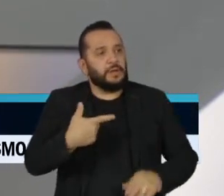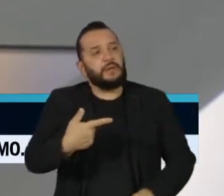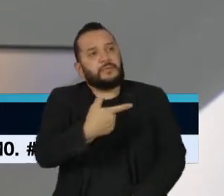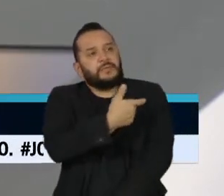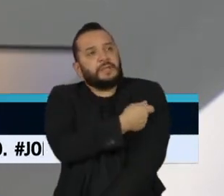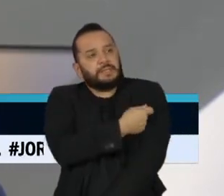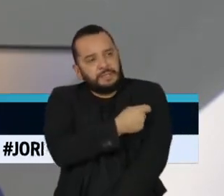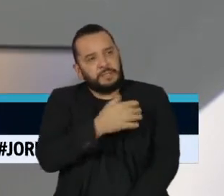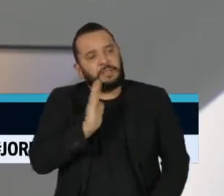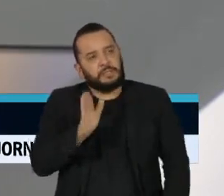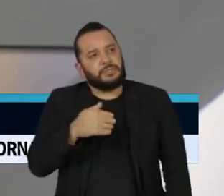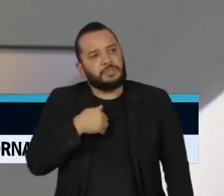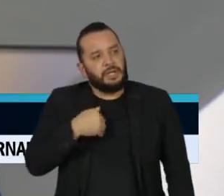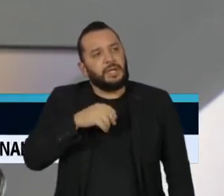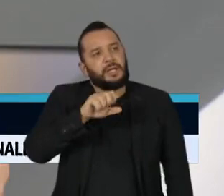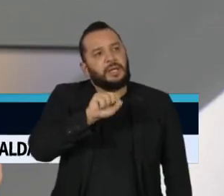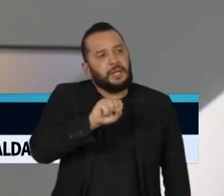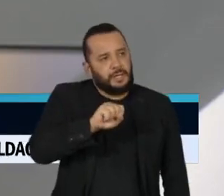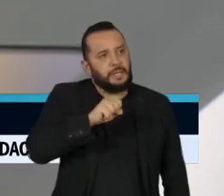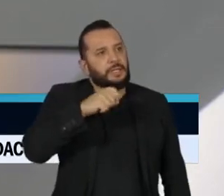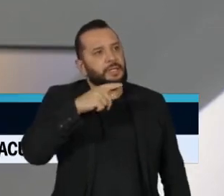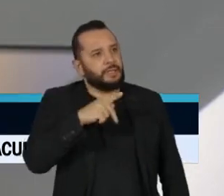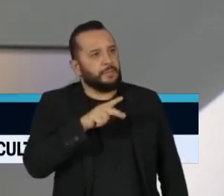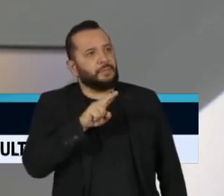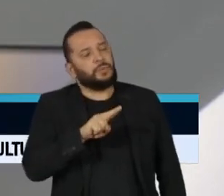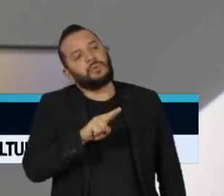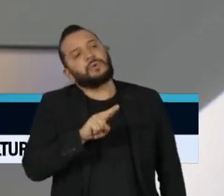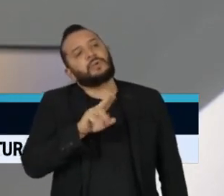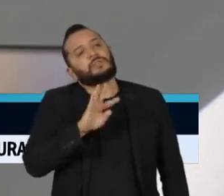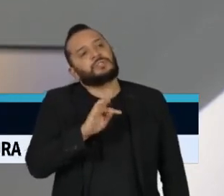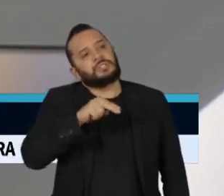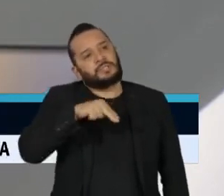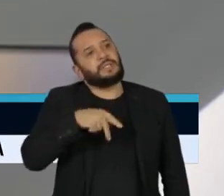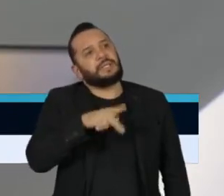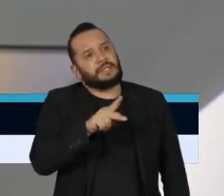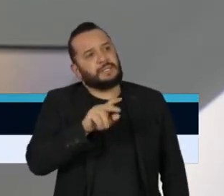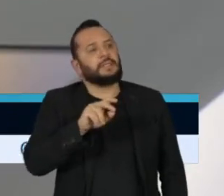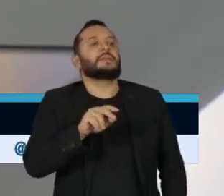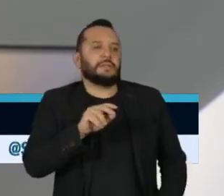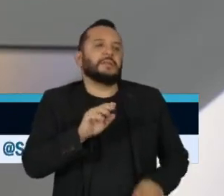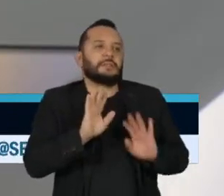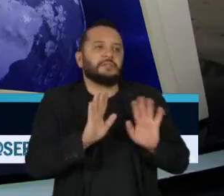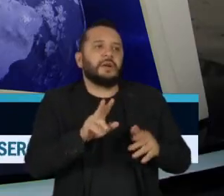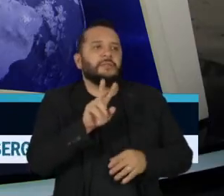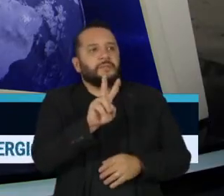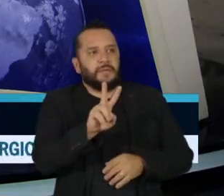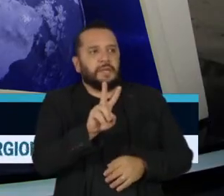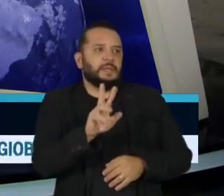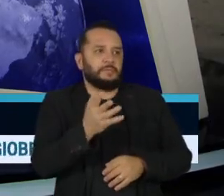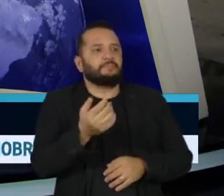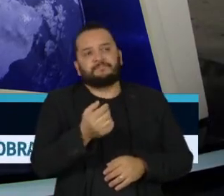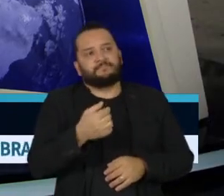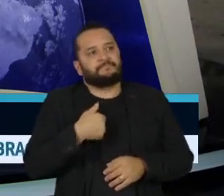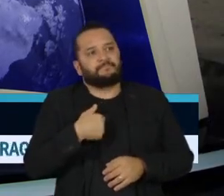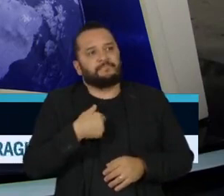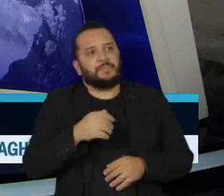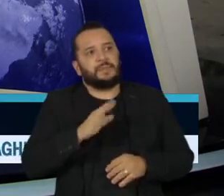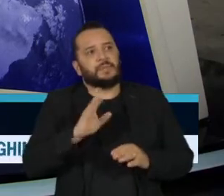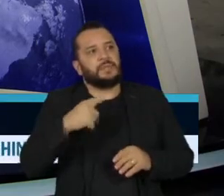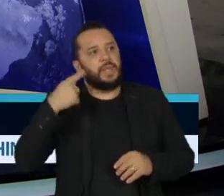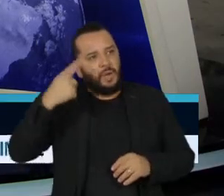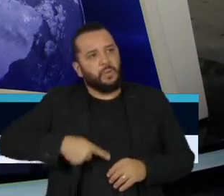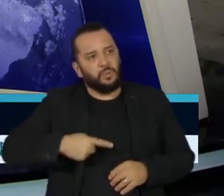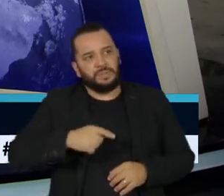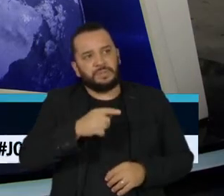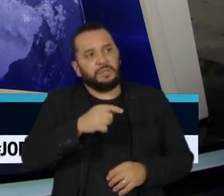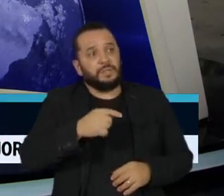passado por todos os testes, o que não reforçou a confiança das pessoas. A gente tem esses países asiáticos que seguraram muito bem a